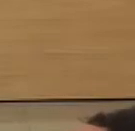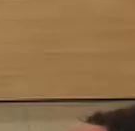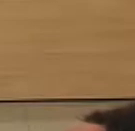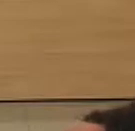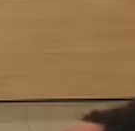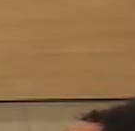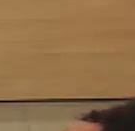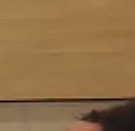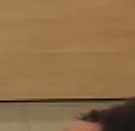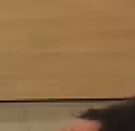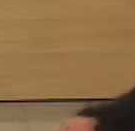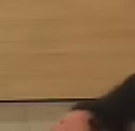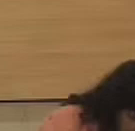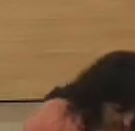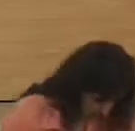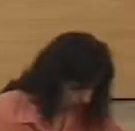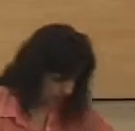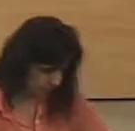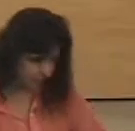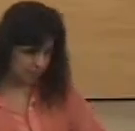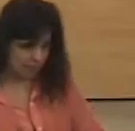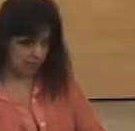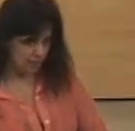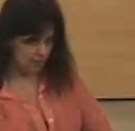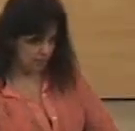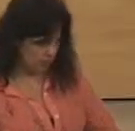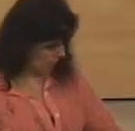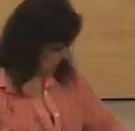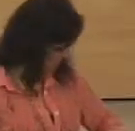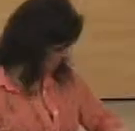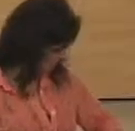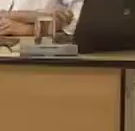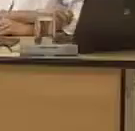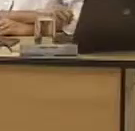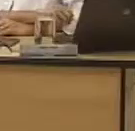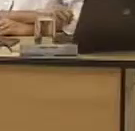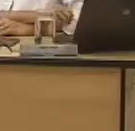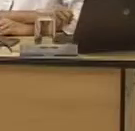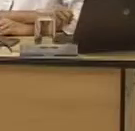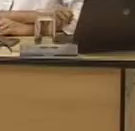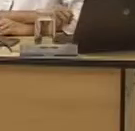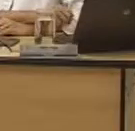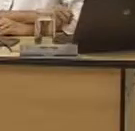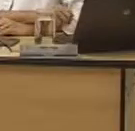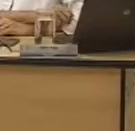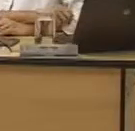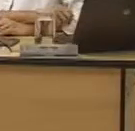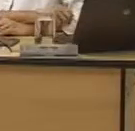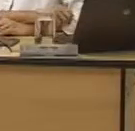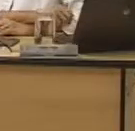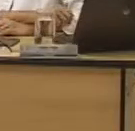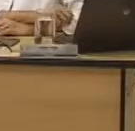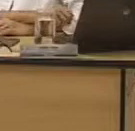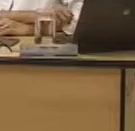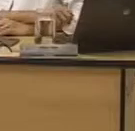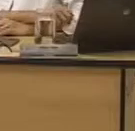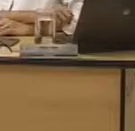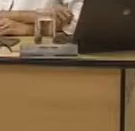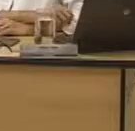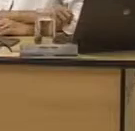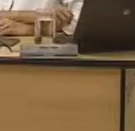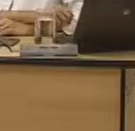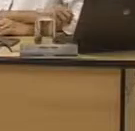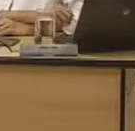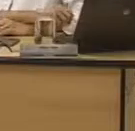5º modificou a rua. O projeto original, o projeto 190, o item 5º que foi aprovado, ele versava